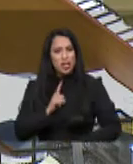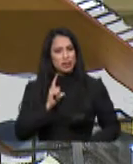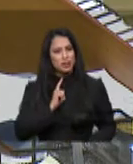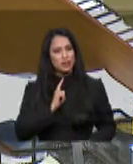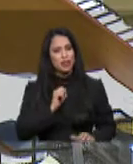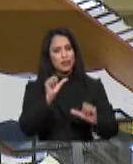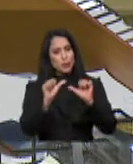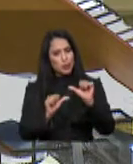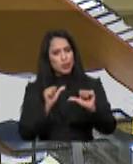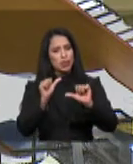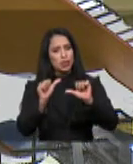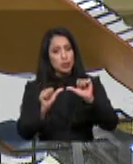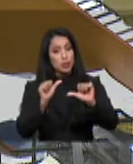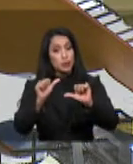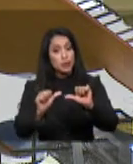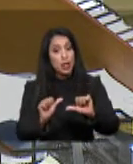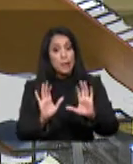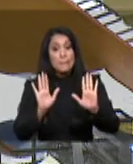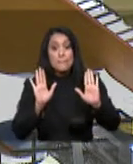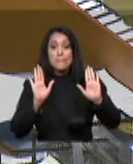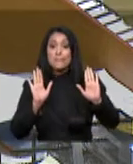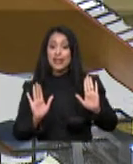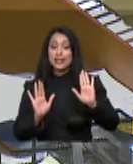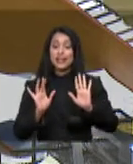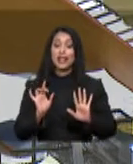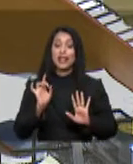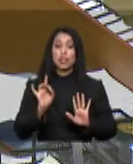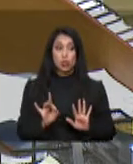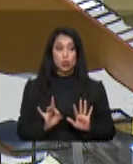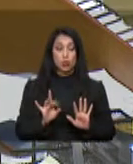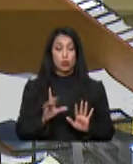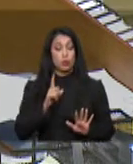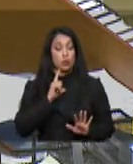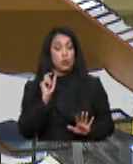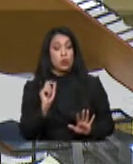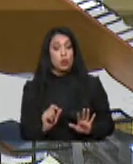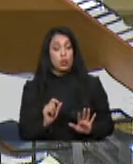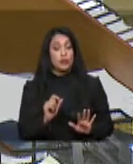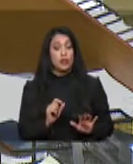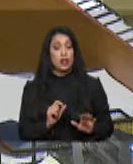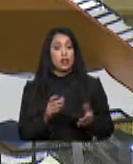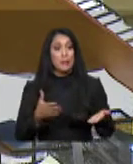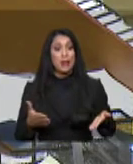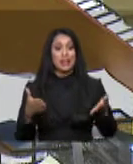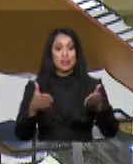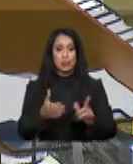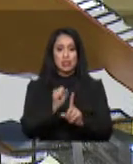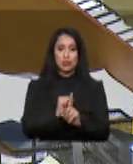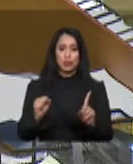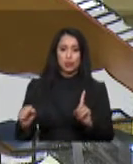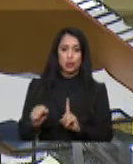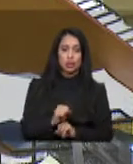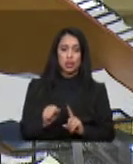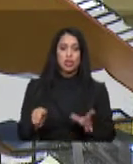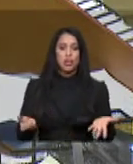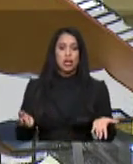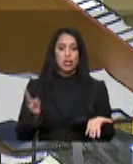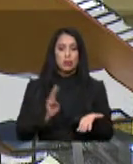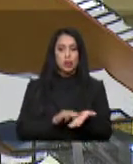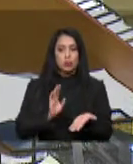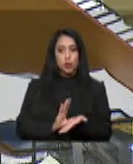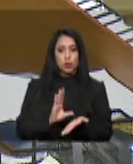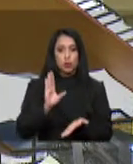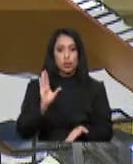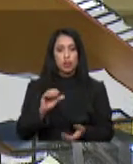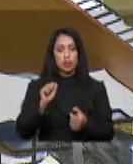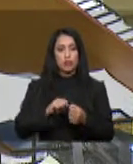a questão é: isso é suficiente para dizer se há um direito difuso de participação da sociedade civil na composição de um conselho